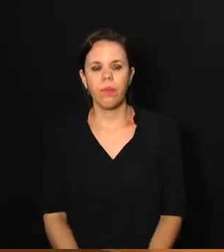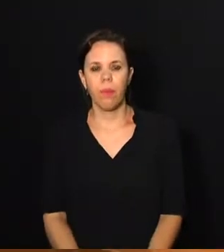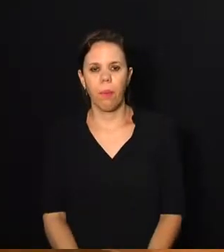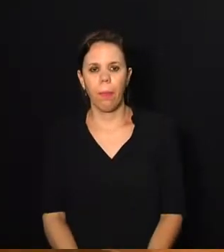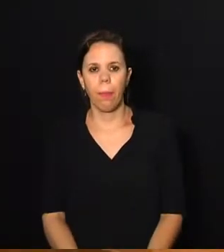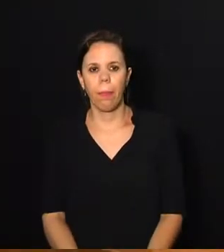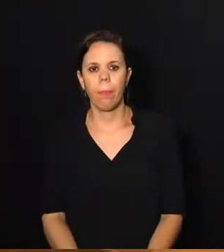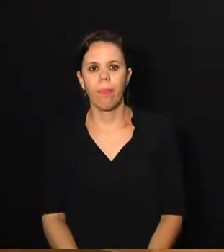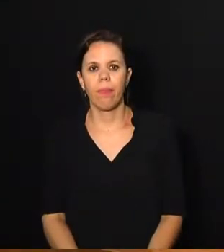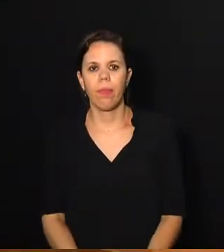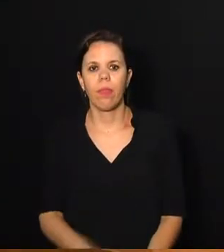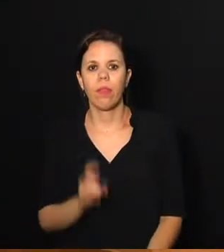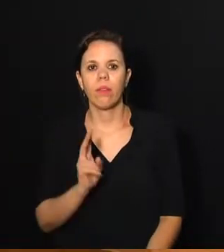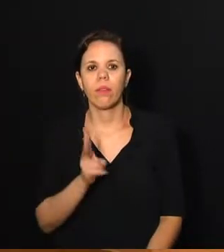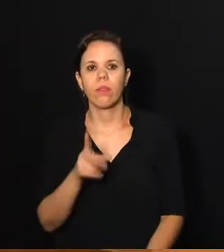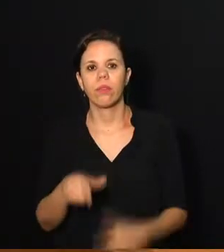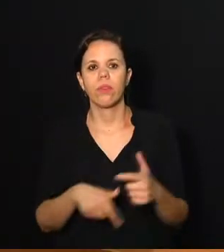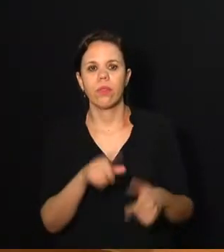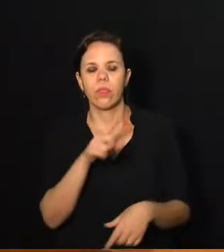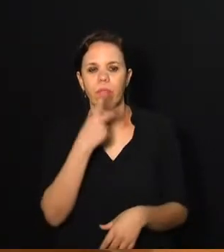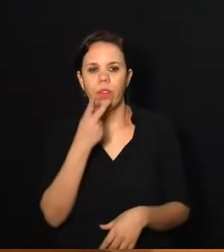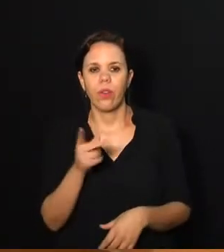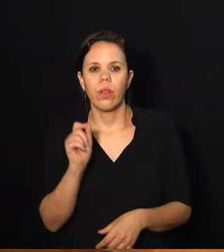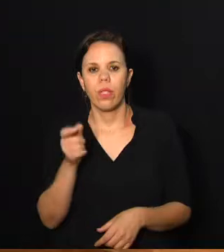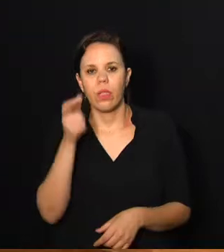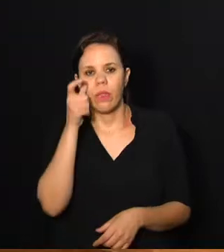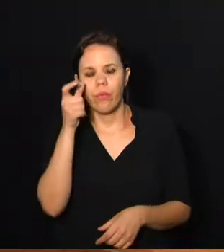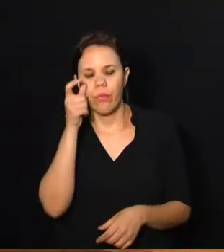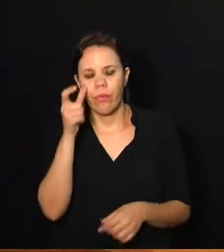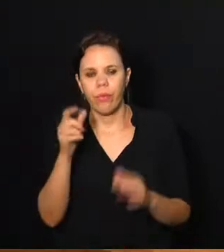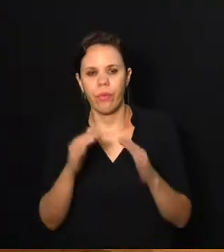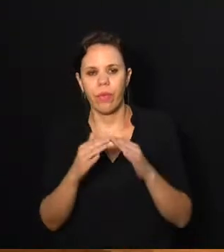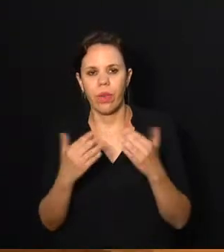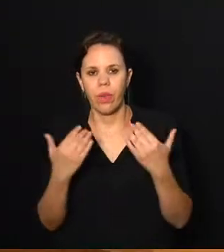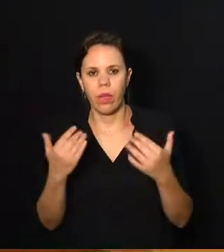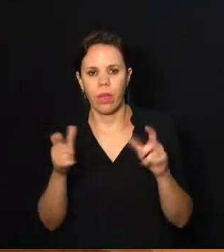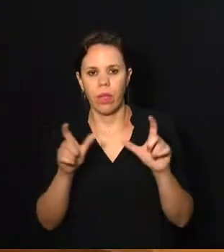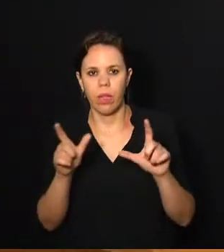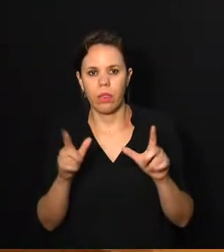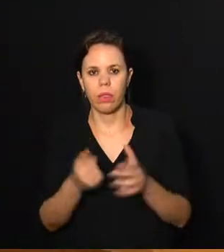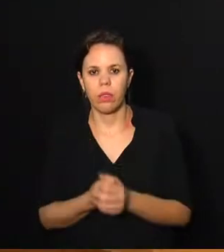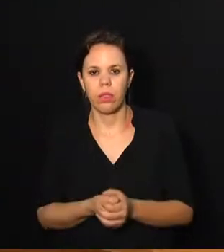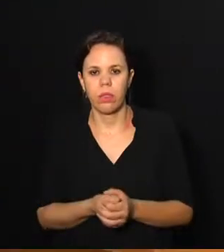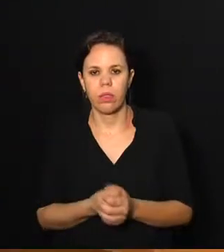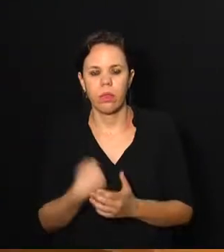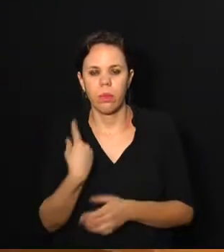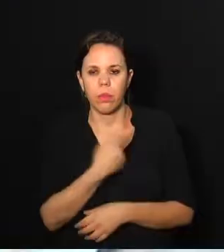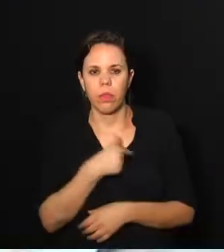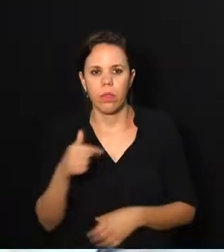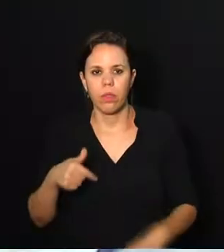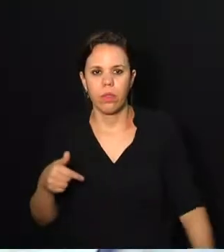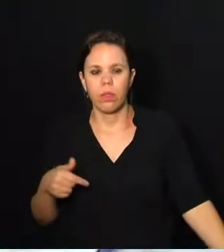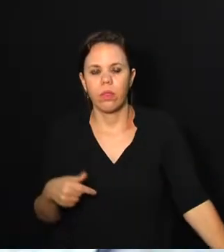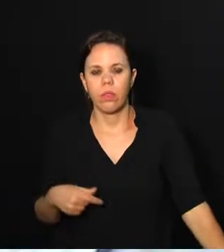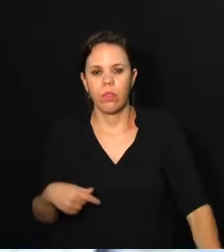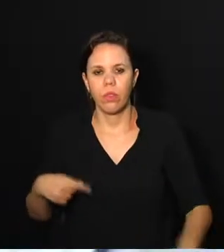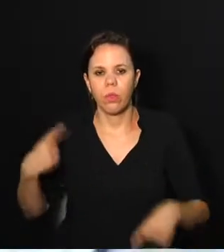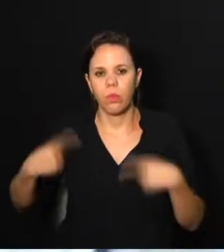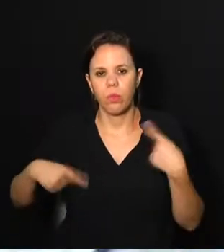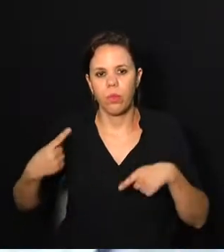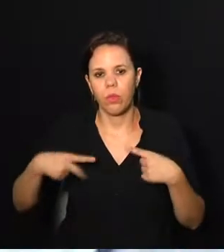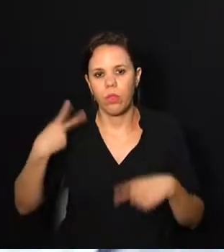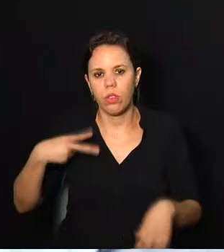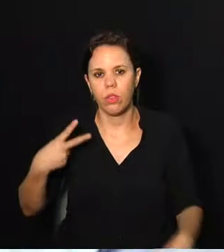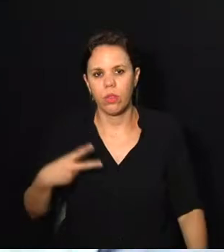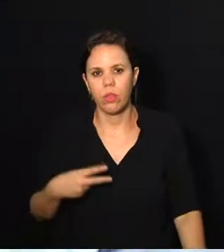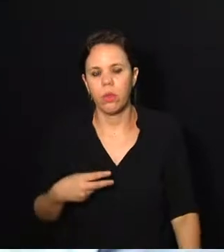Só continuando o seu trabalho aqui, Anderson, para quem está nos assistindo em casa, para nós aqui que somos políticos,